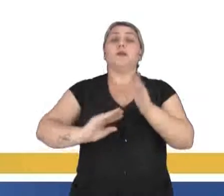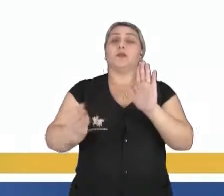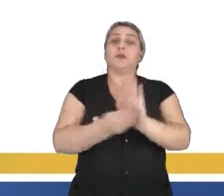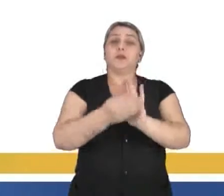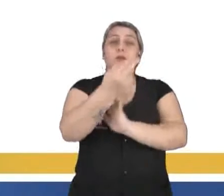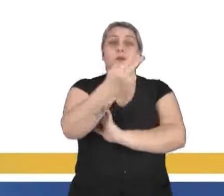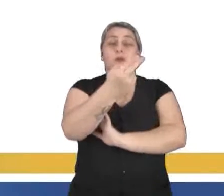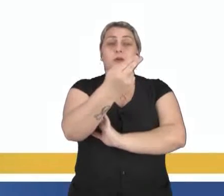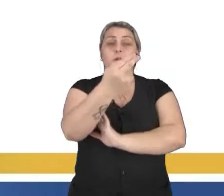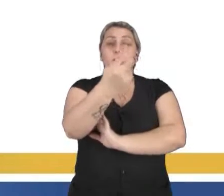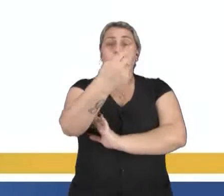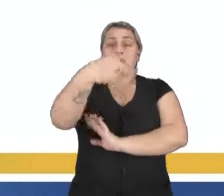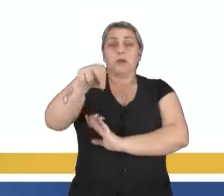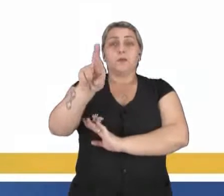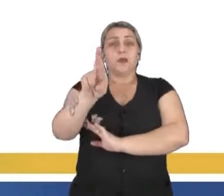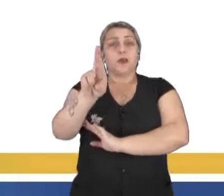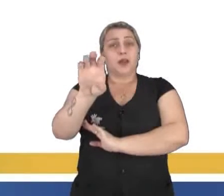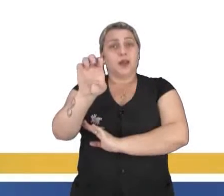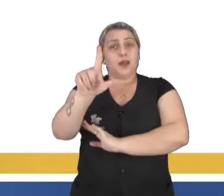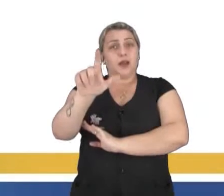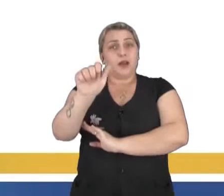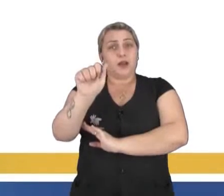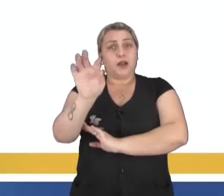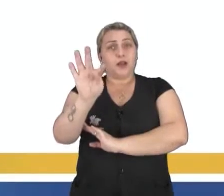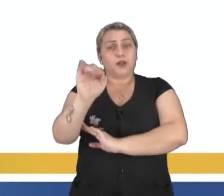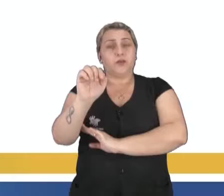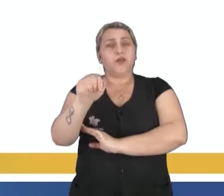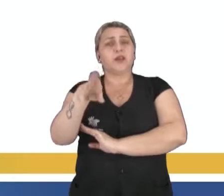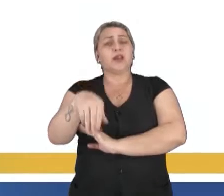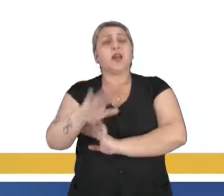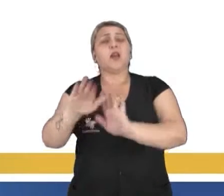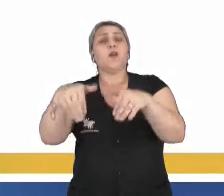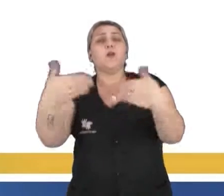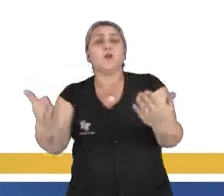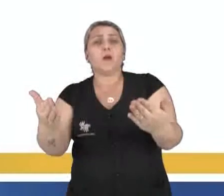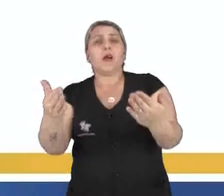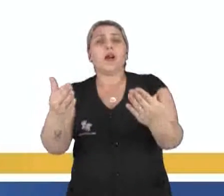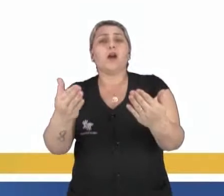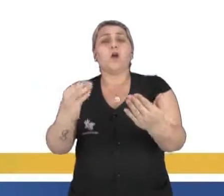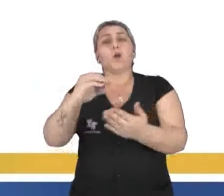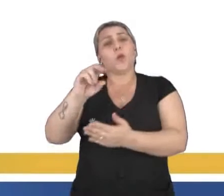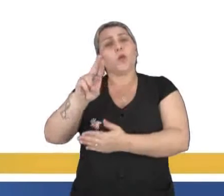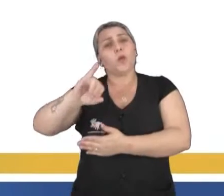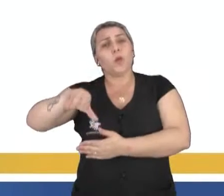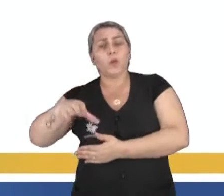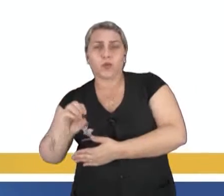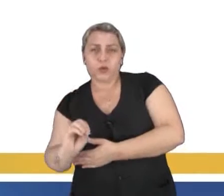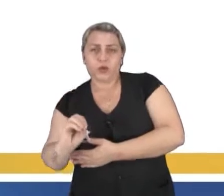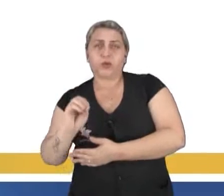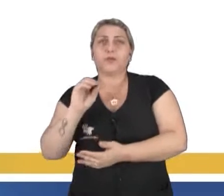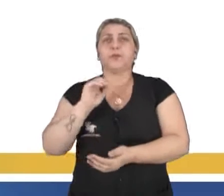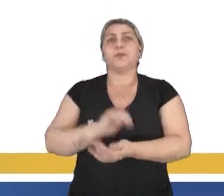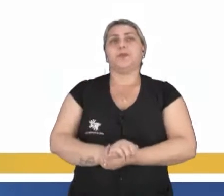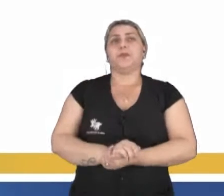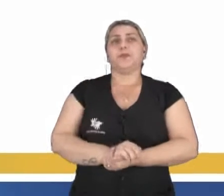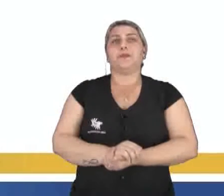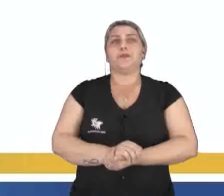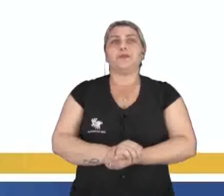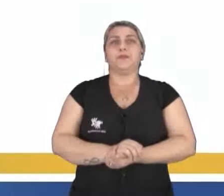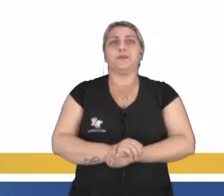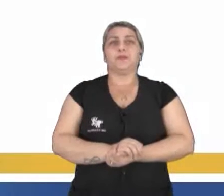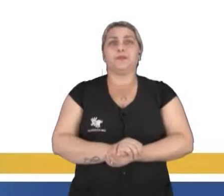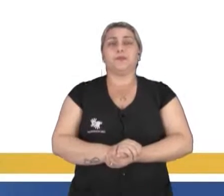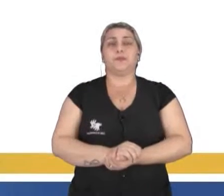por pronomes relativos que quem qual quanto onde cujo as pronomes relativos aí